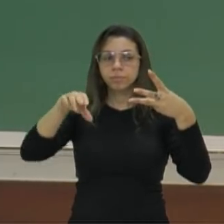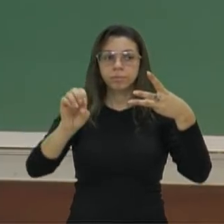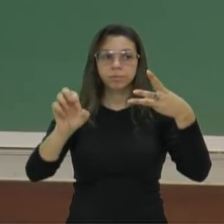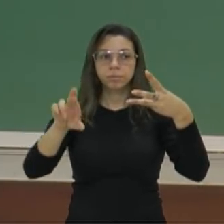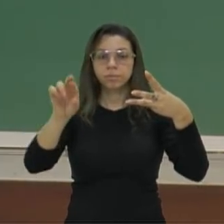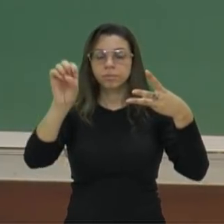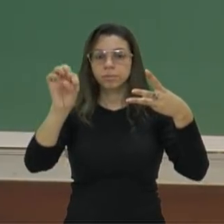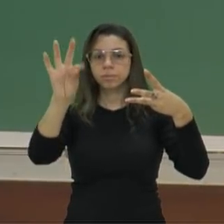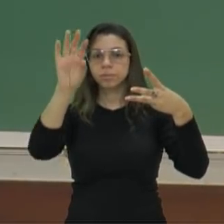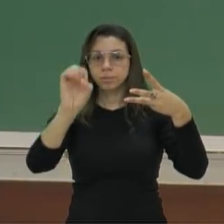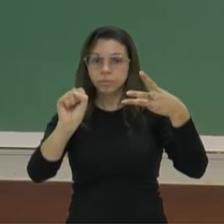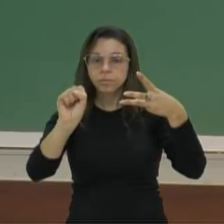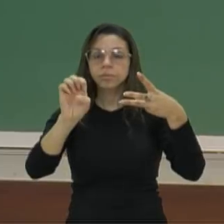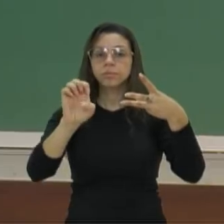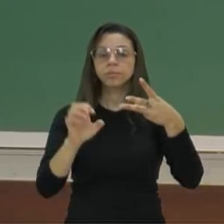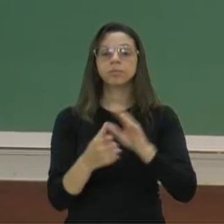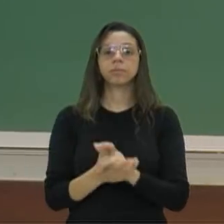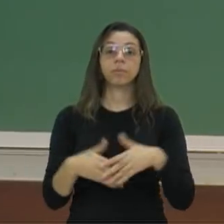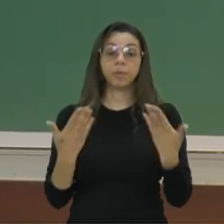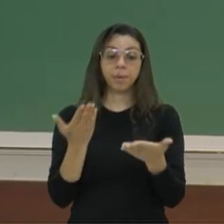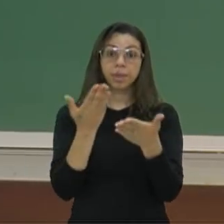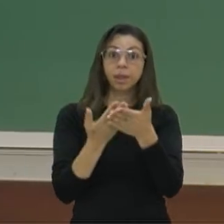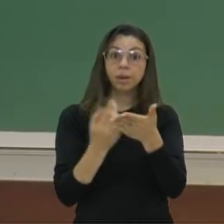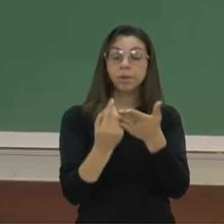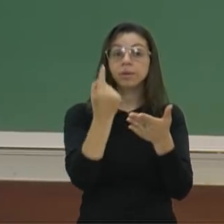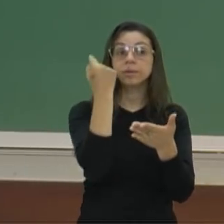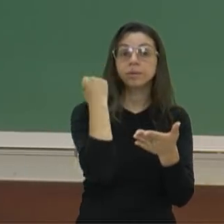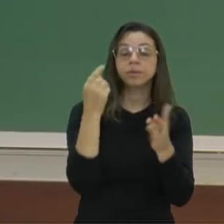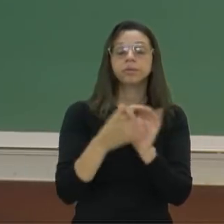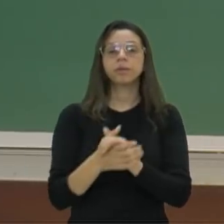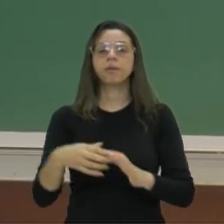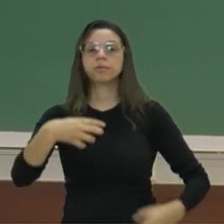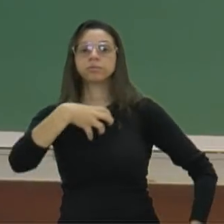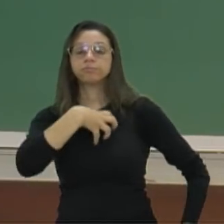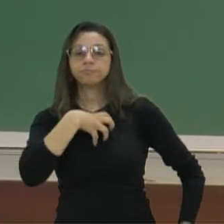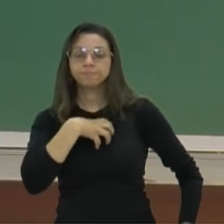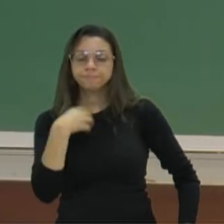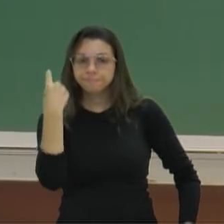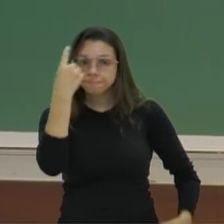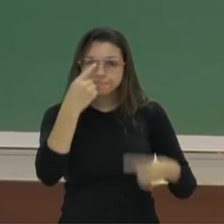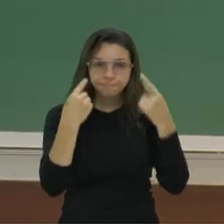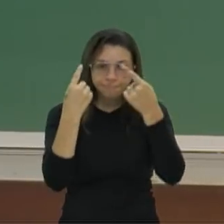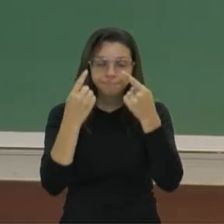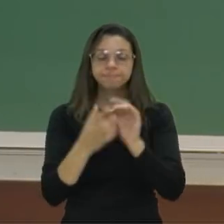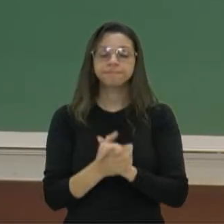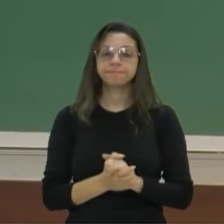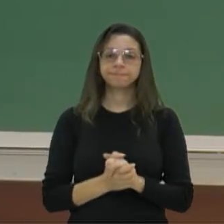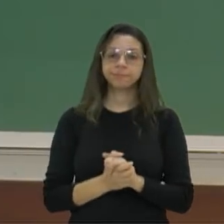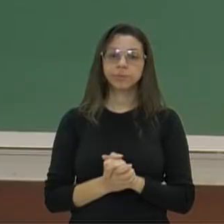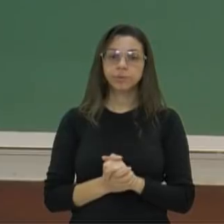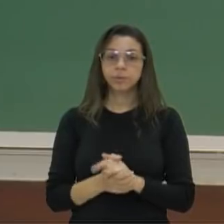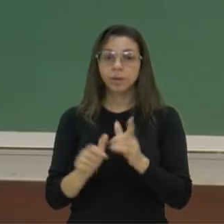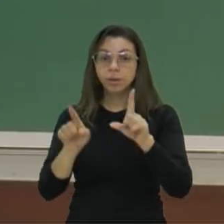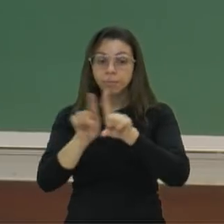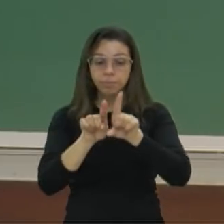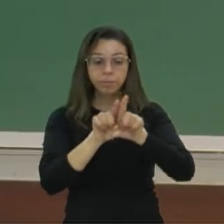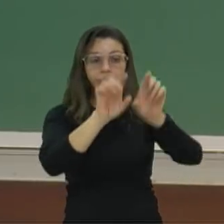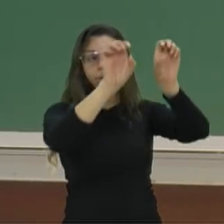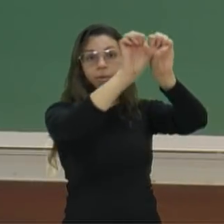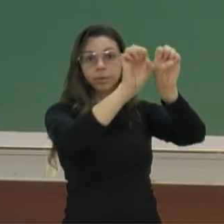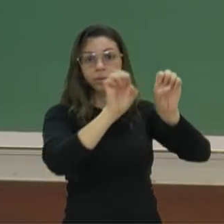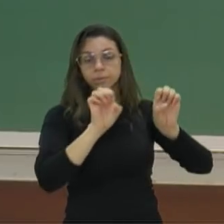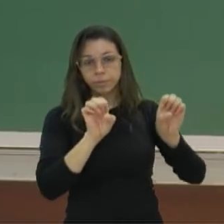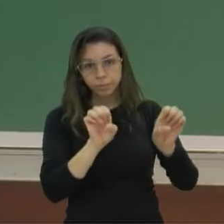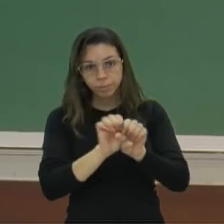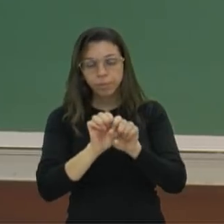bastonetes. Então, nas aulas anteriores, nós falamos sobre o sentido da visão, as partes do